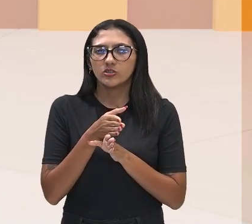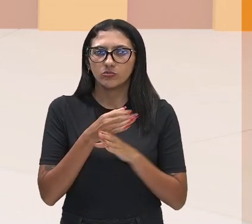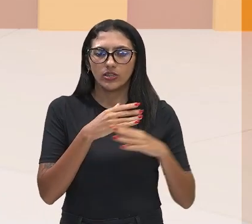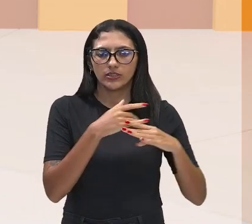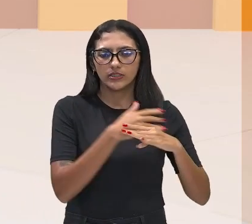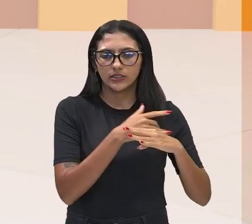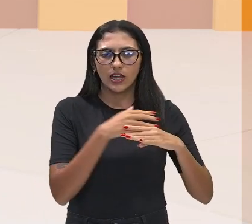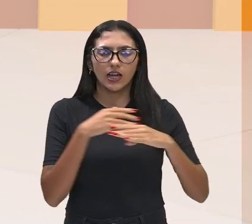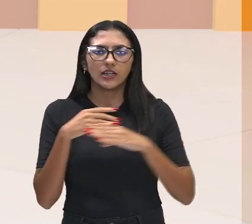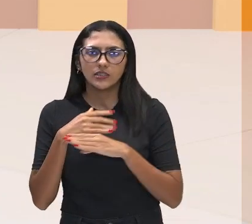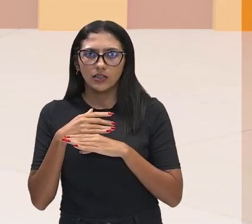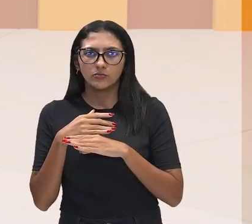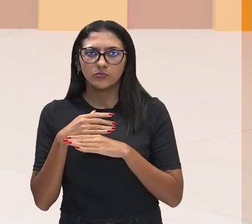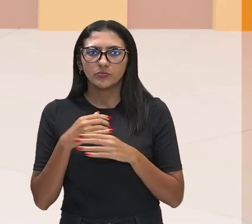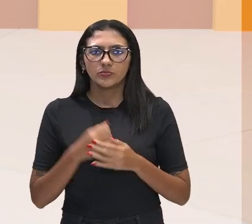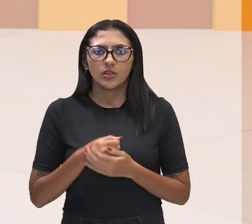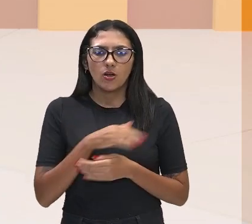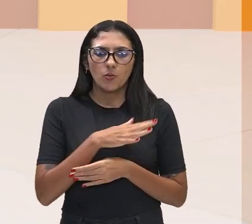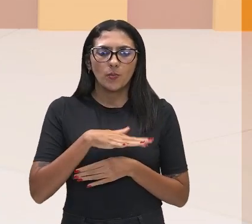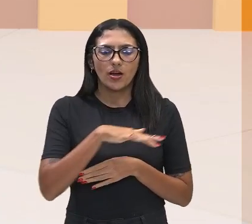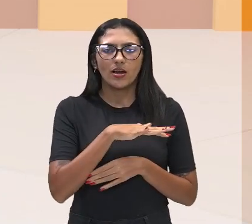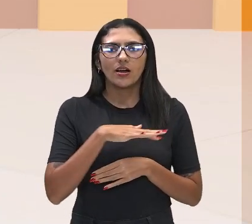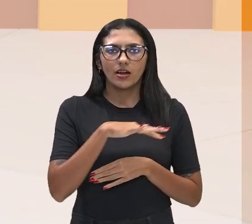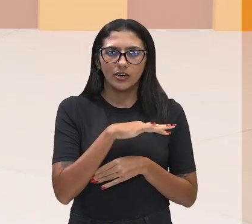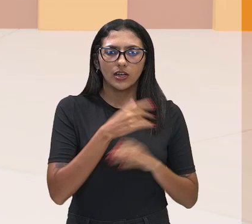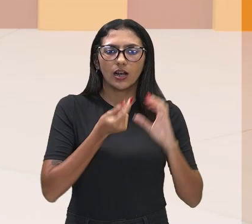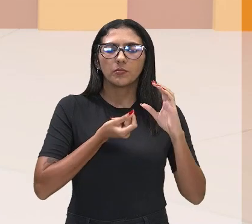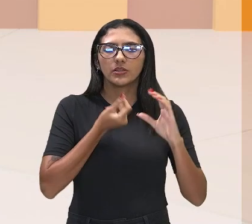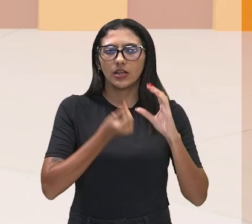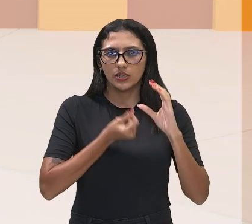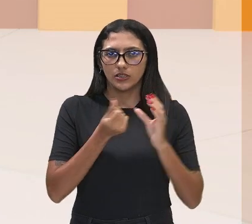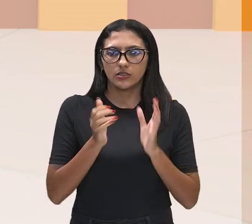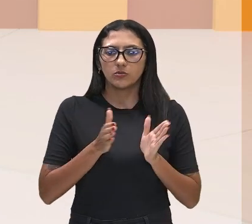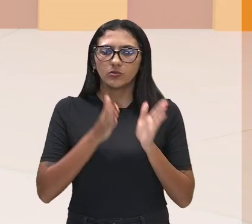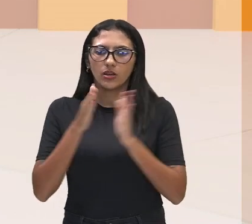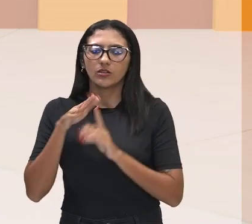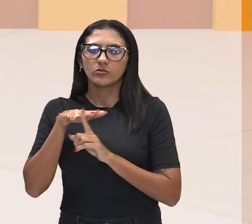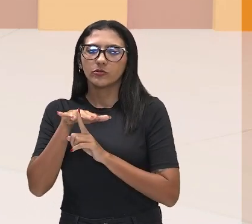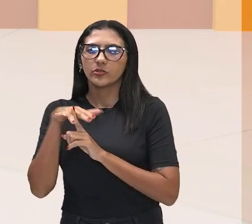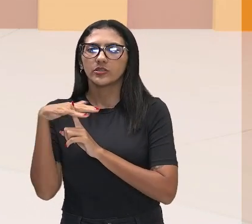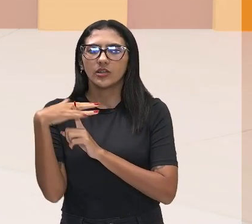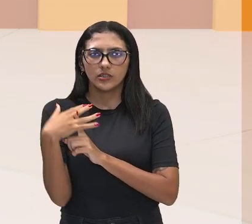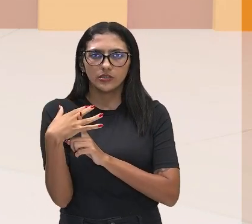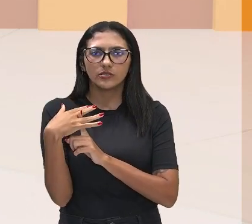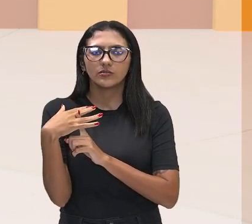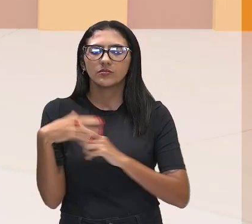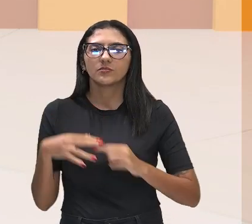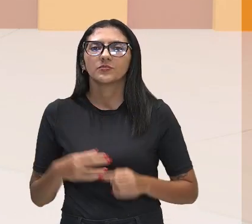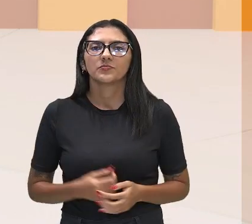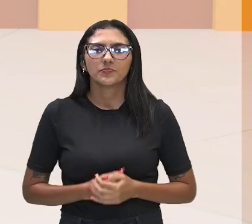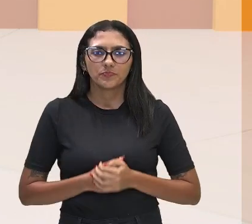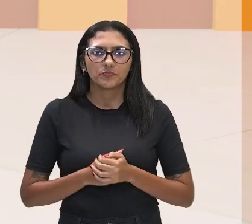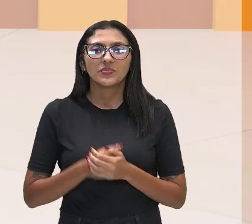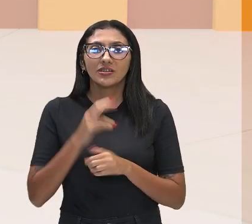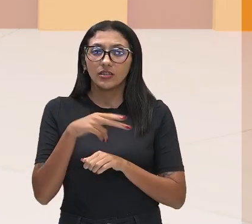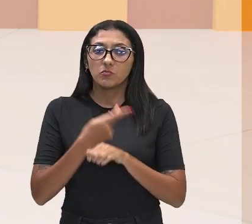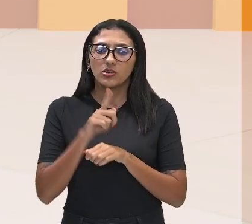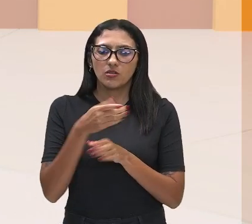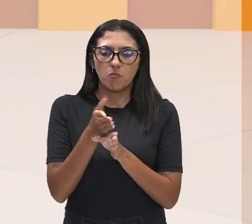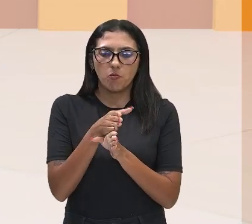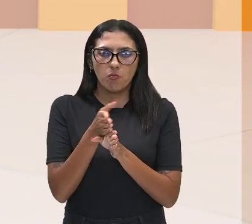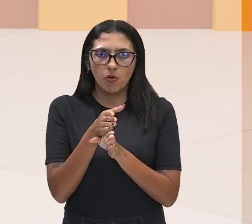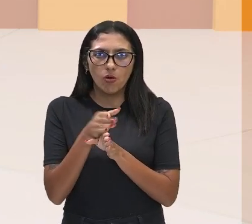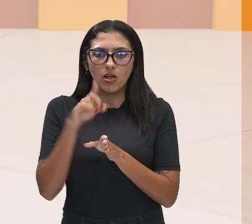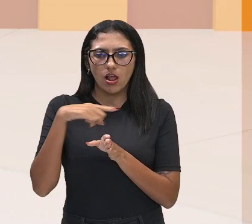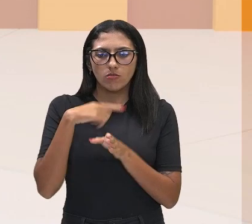em lado capitalista, a cidade de Berlim em lado capitalista e em lado socialista. E a partir do momento em que se quebra esse muro